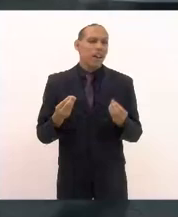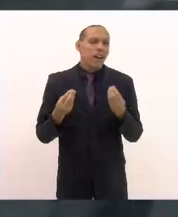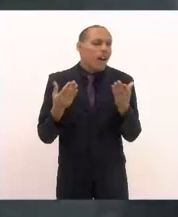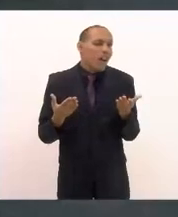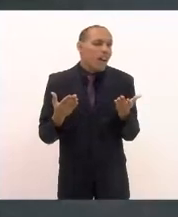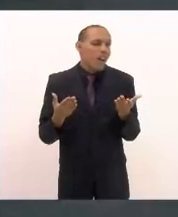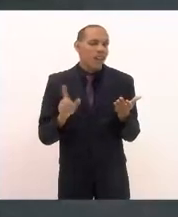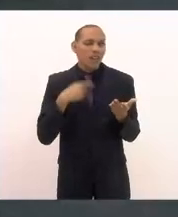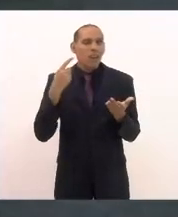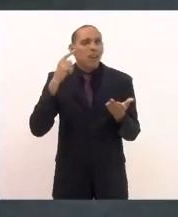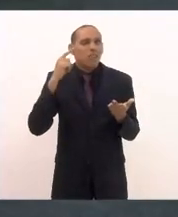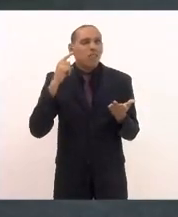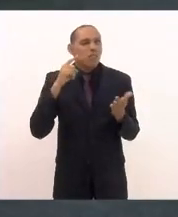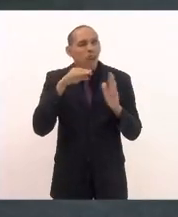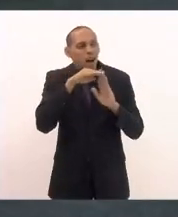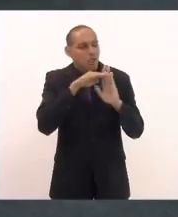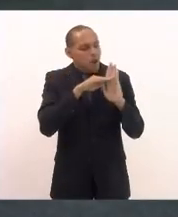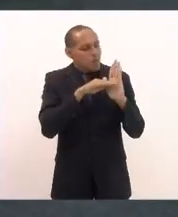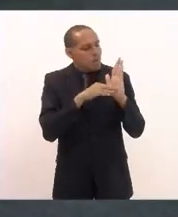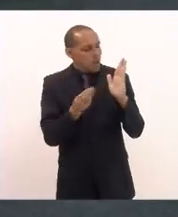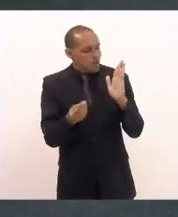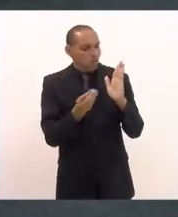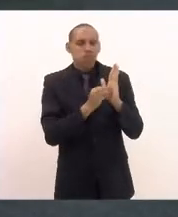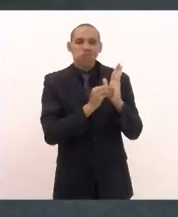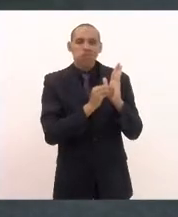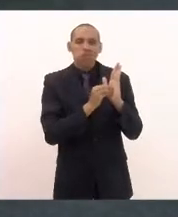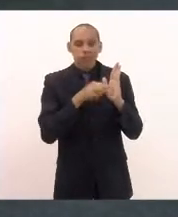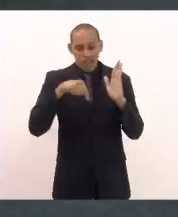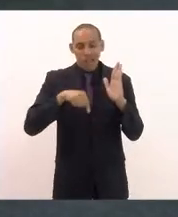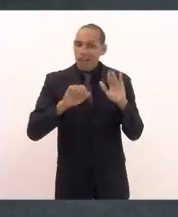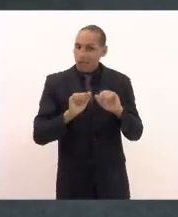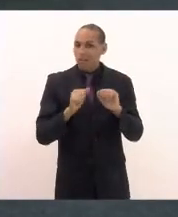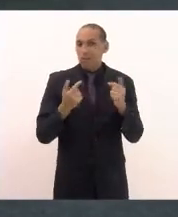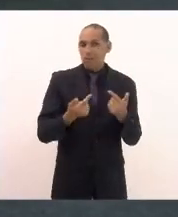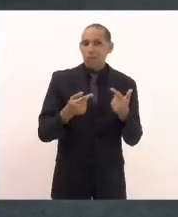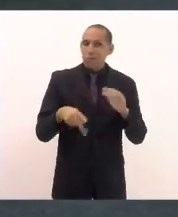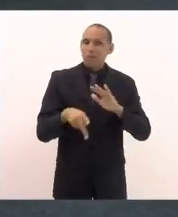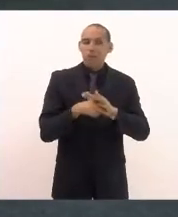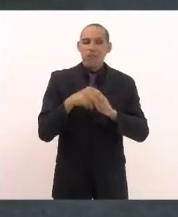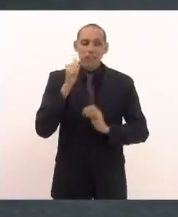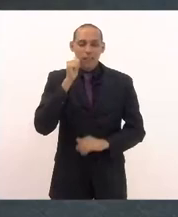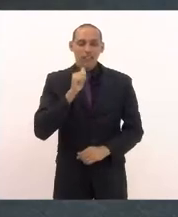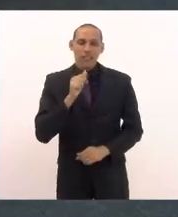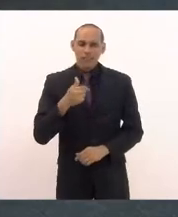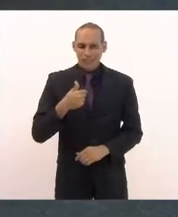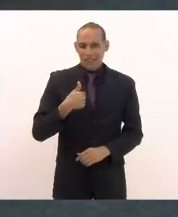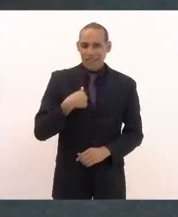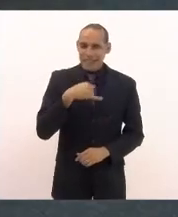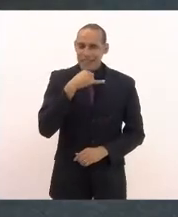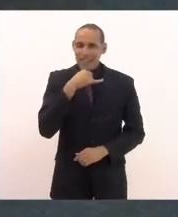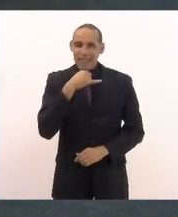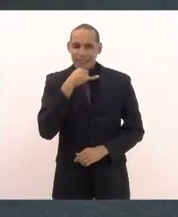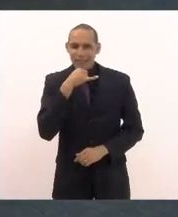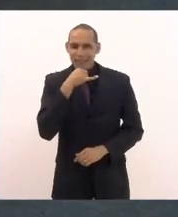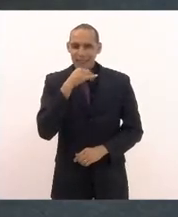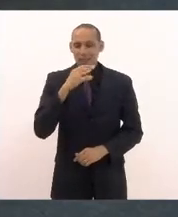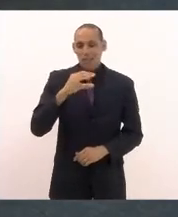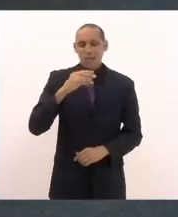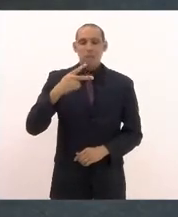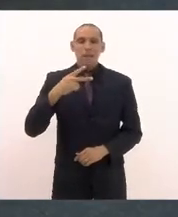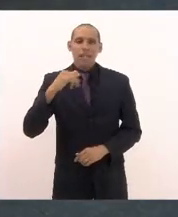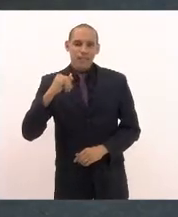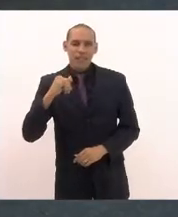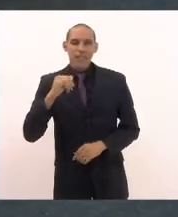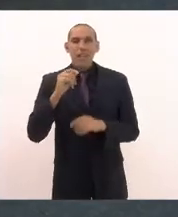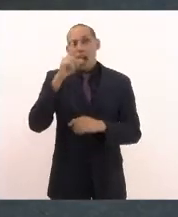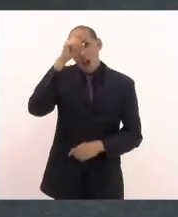temas que nós levantamos nessa casa com relação às mulheres. Eu, por exemplo, presidi uma CPI do Hospital da Mulher de